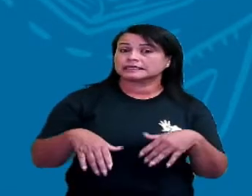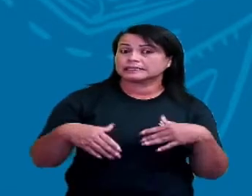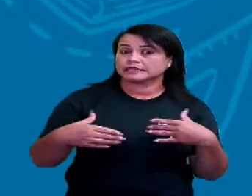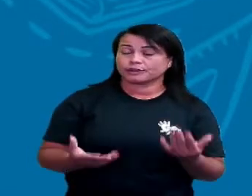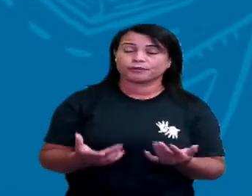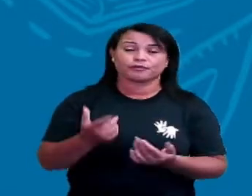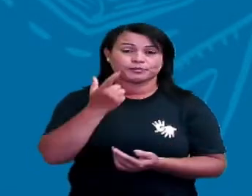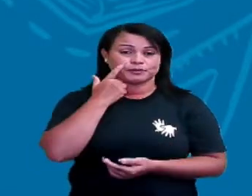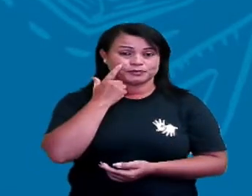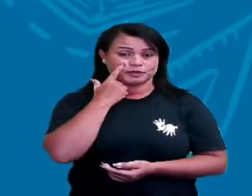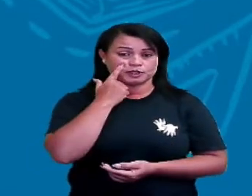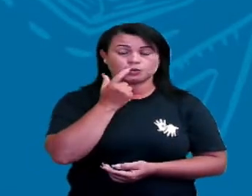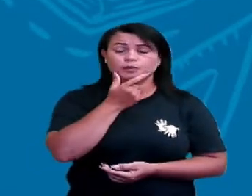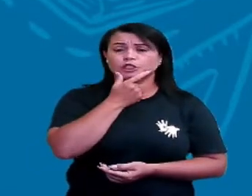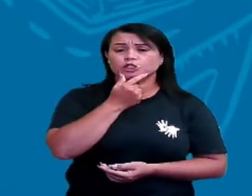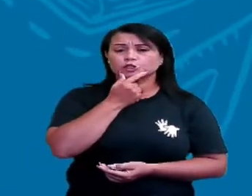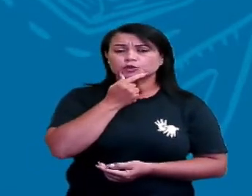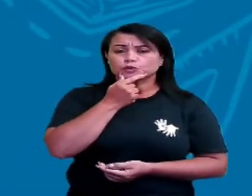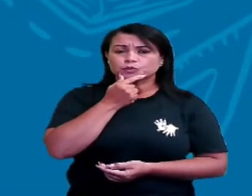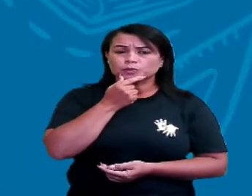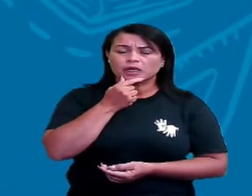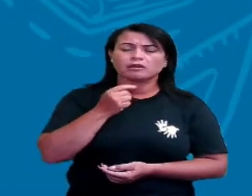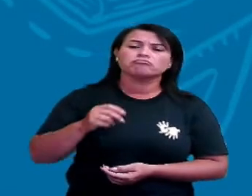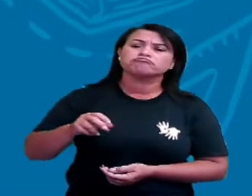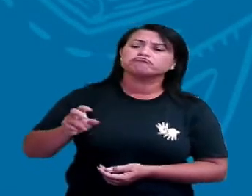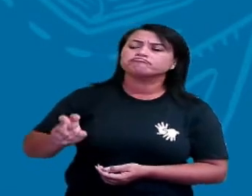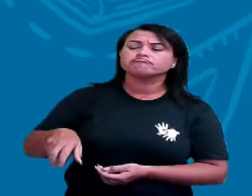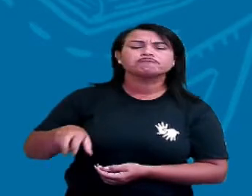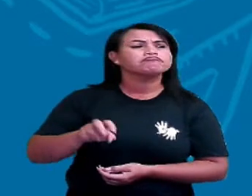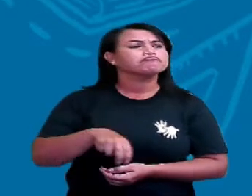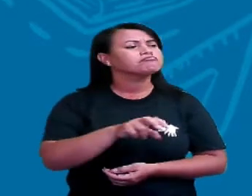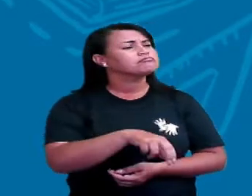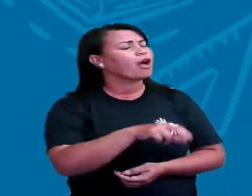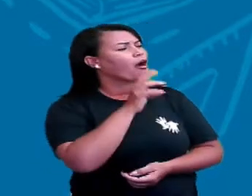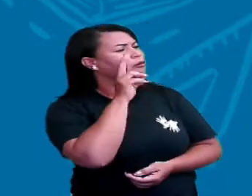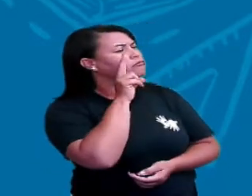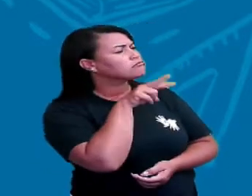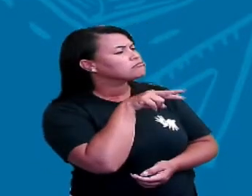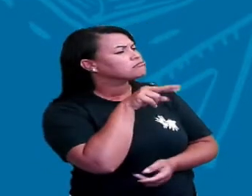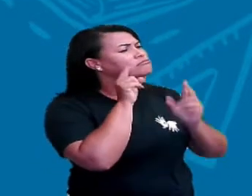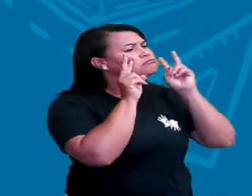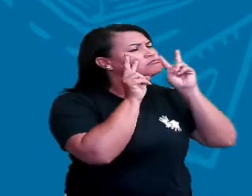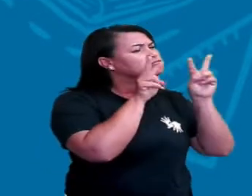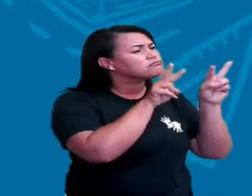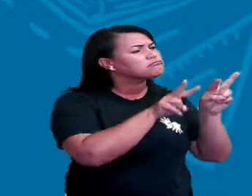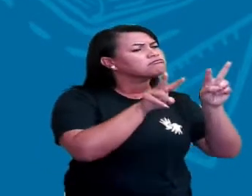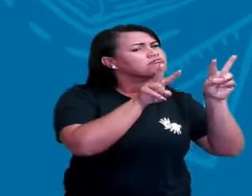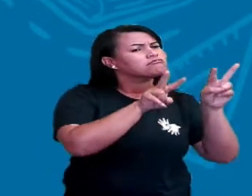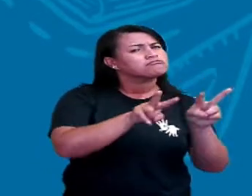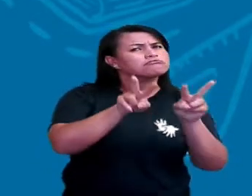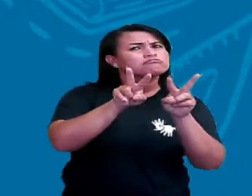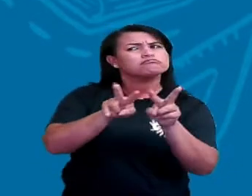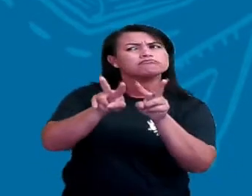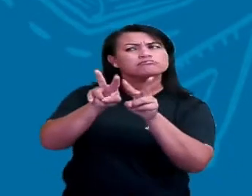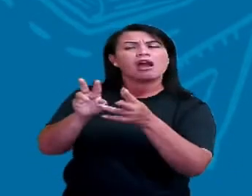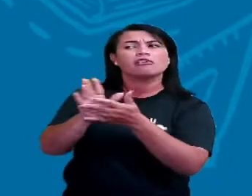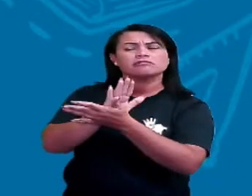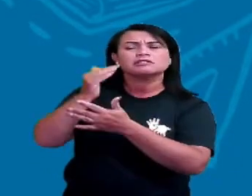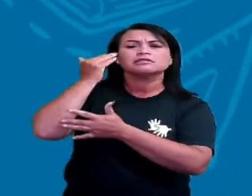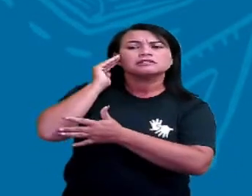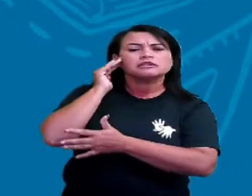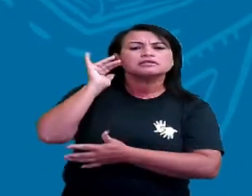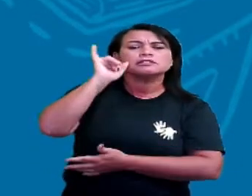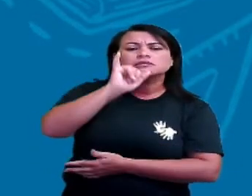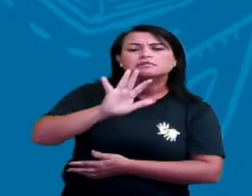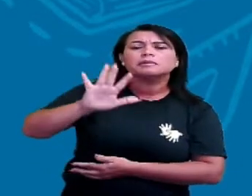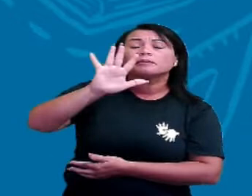Então, Joãozinho ia passando pelos lugares, ele olhava, às vezes ele entendia algumas